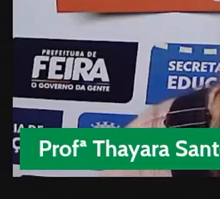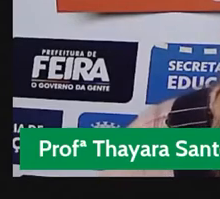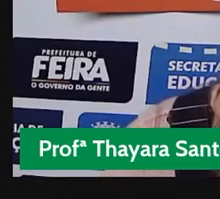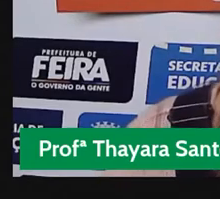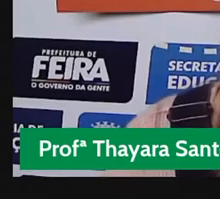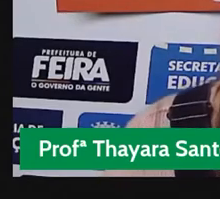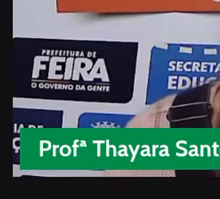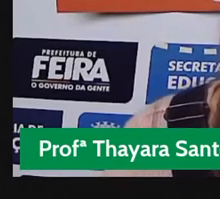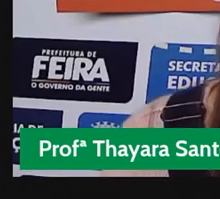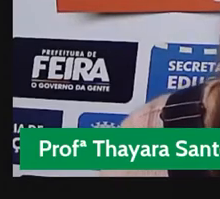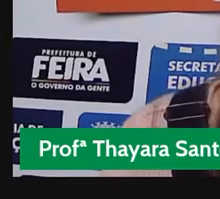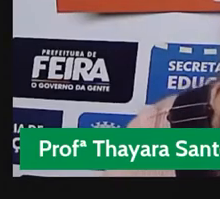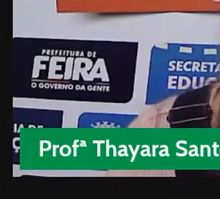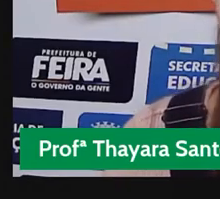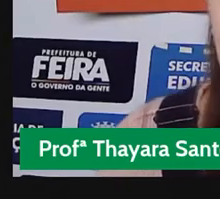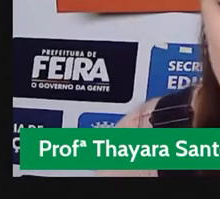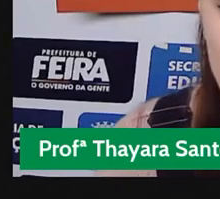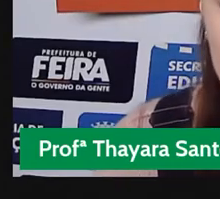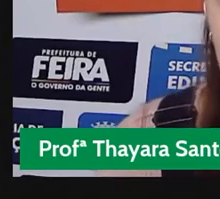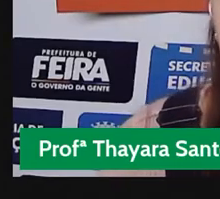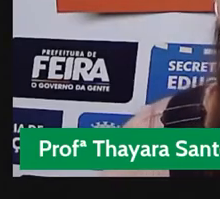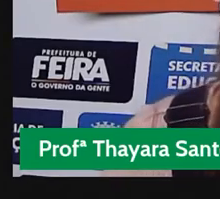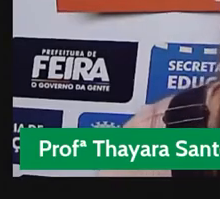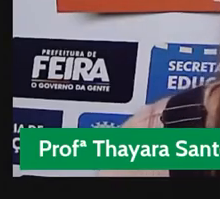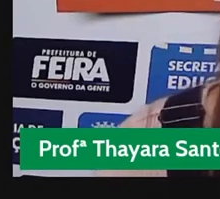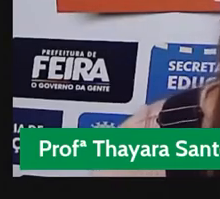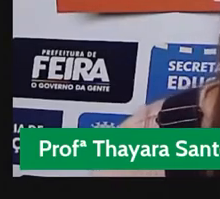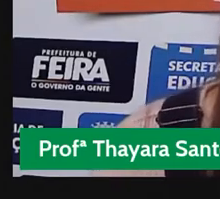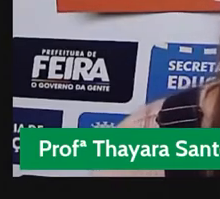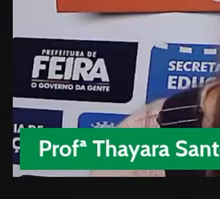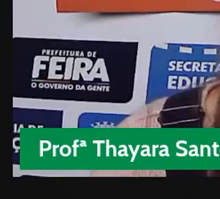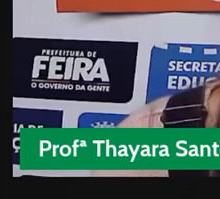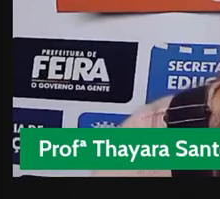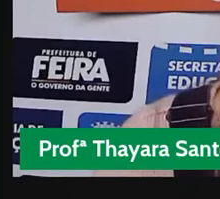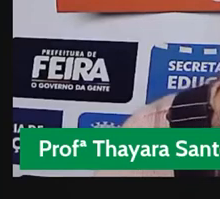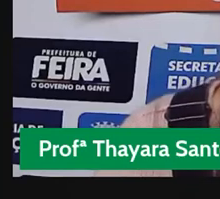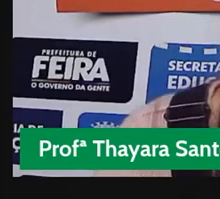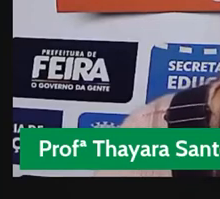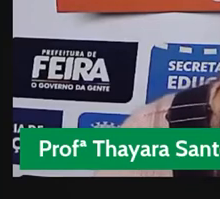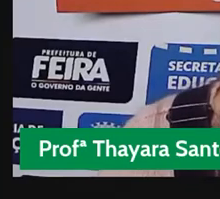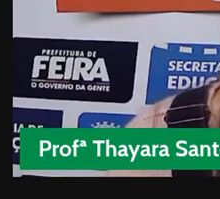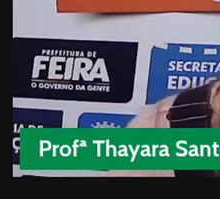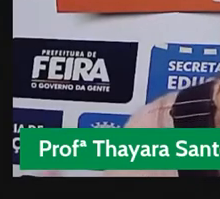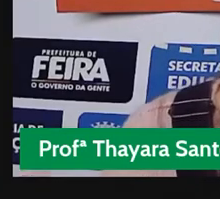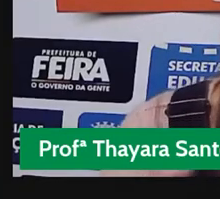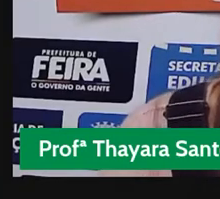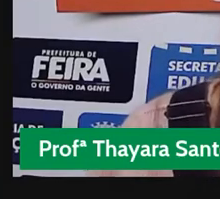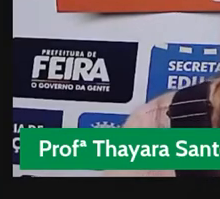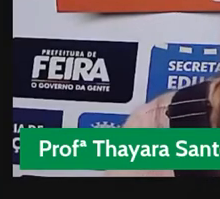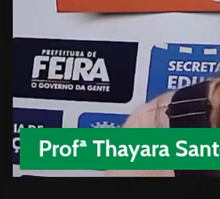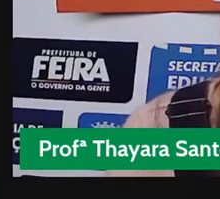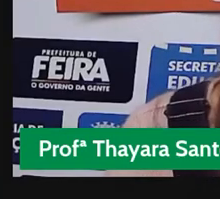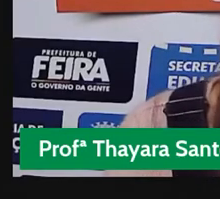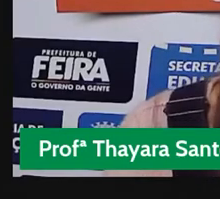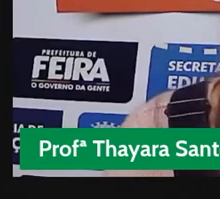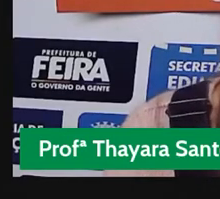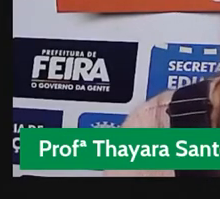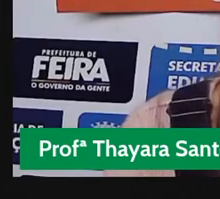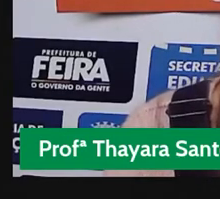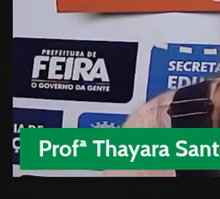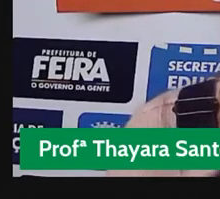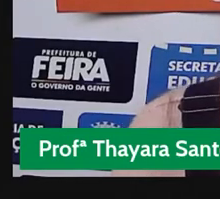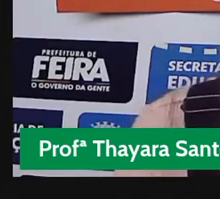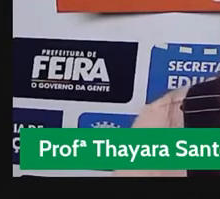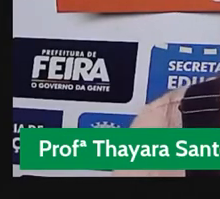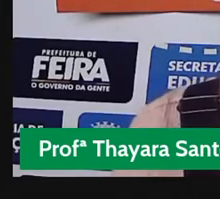temperatura média do nosso planeta é 15 graus celsius e a distância que a terra fica em relação do sol